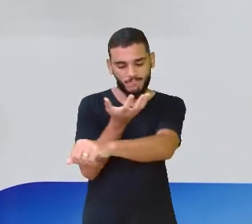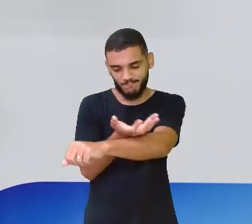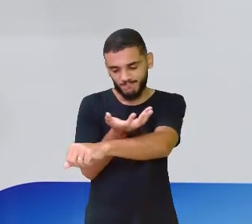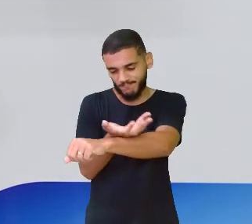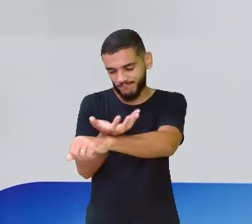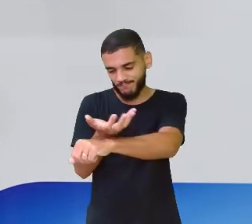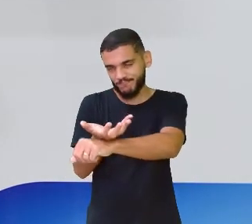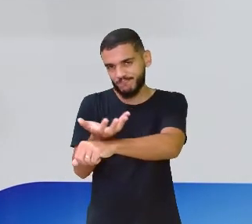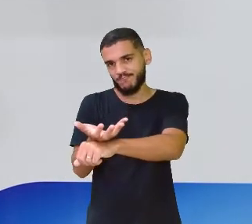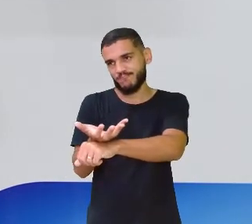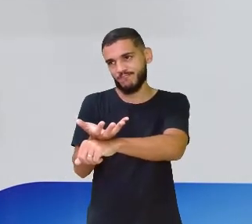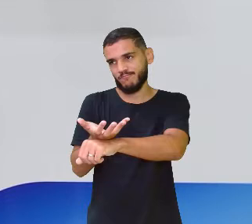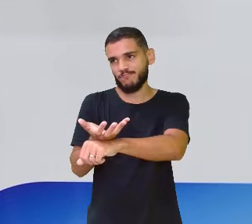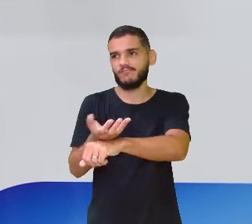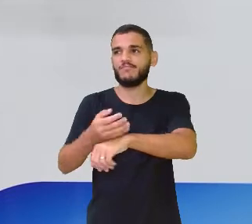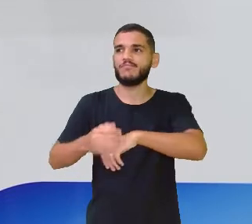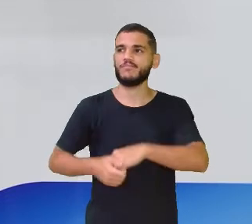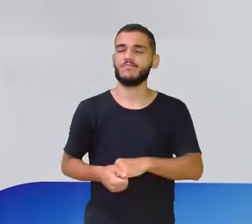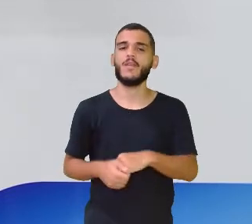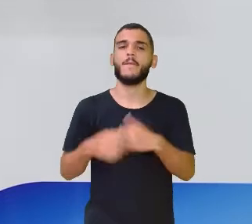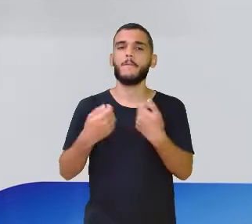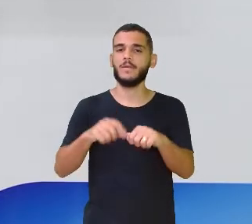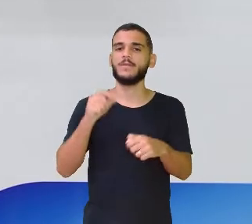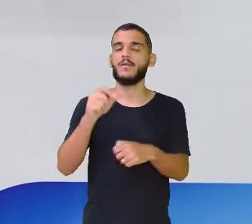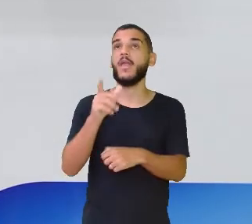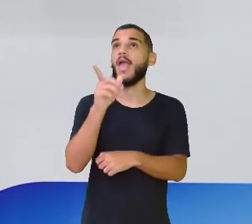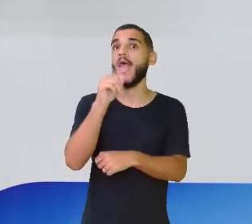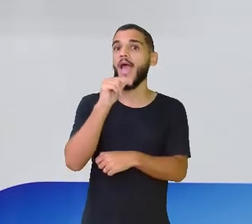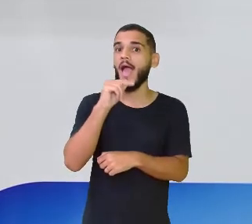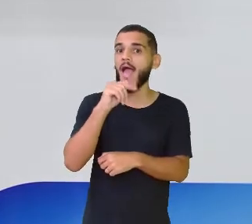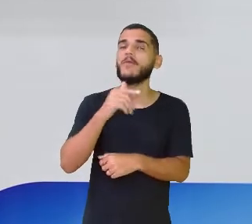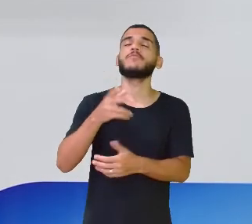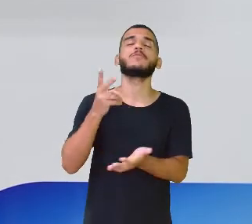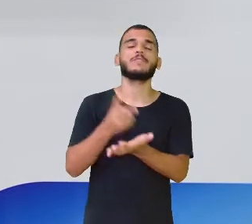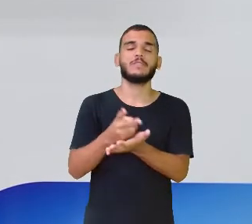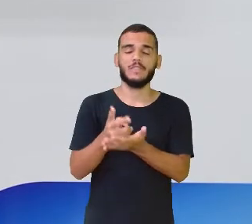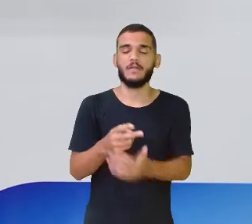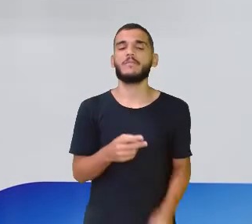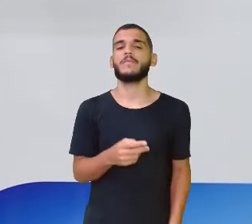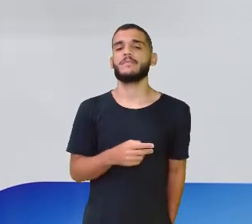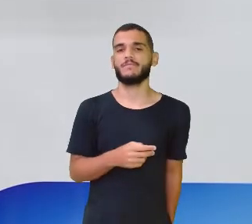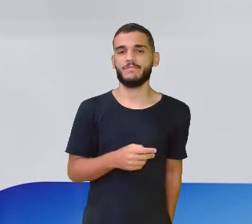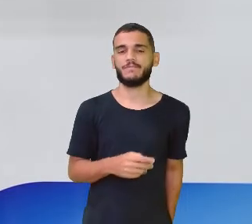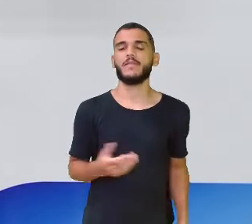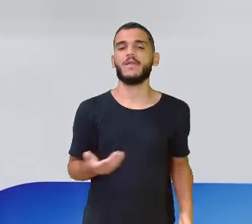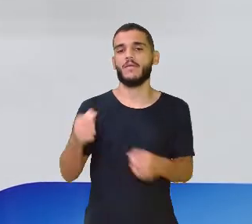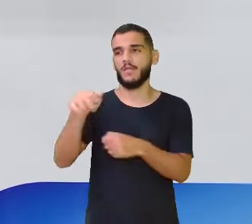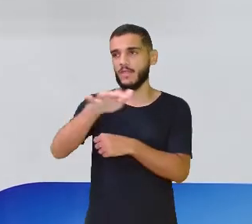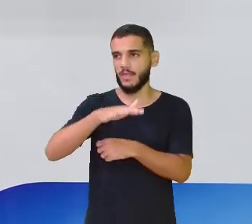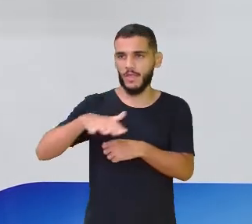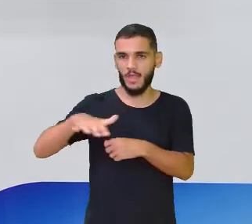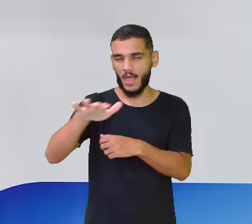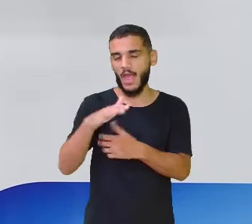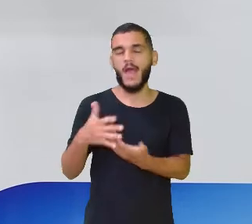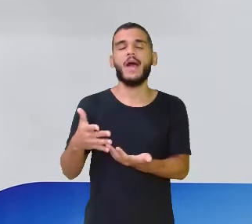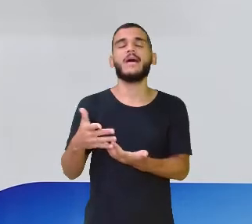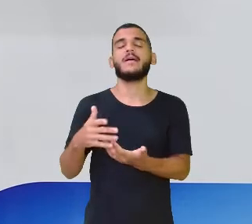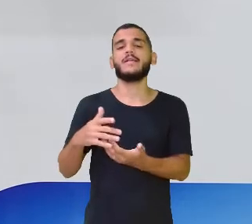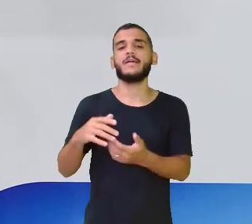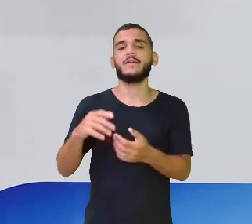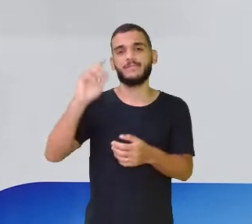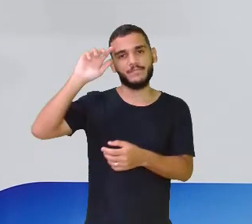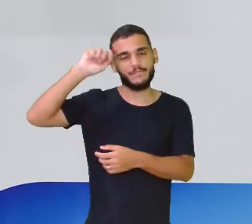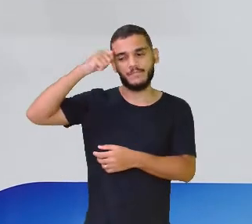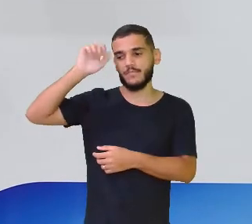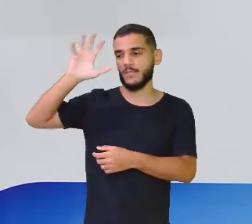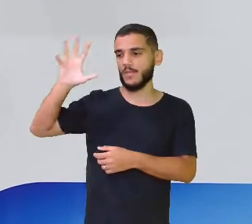aqui, ó, baixinha e precisam de bastante água. Também nessas savanas africanas tem aqueles carnívoros que são os grandes, que são os